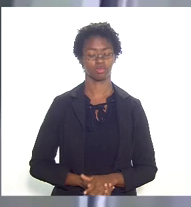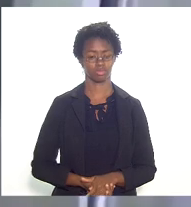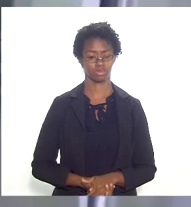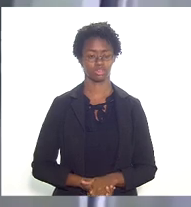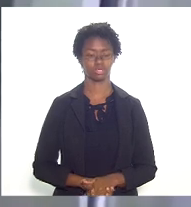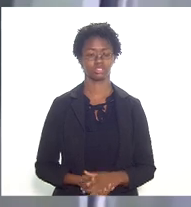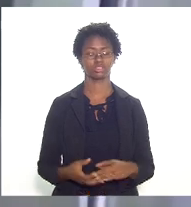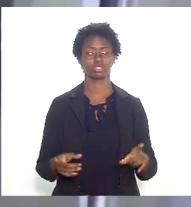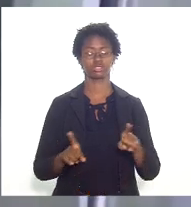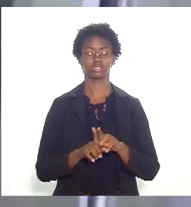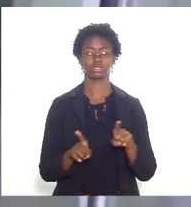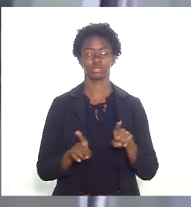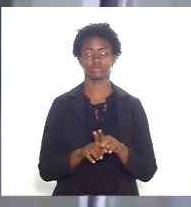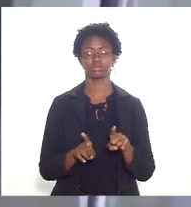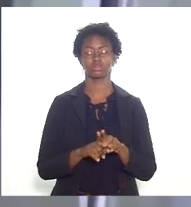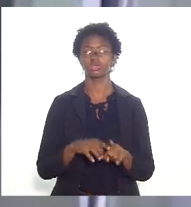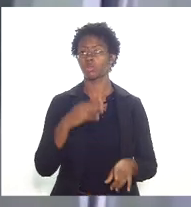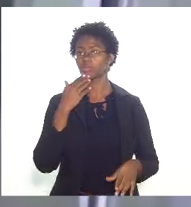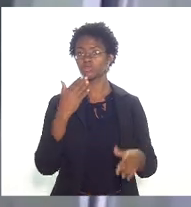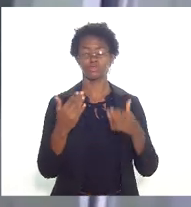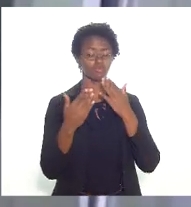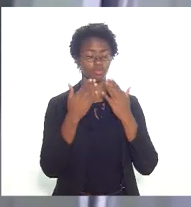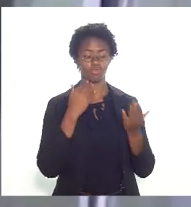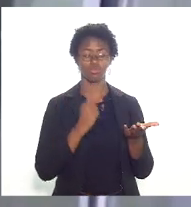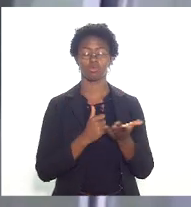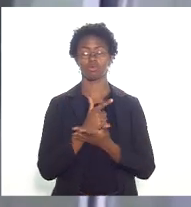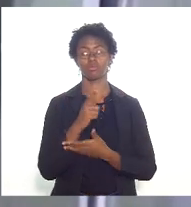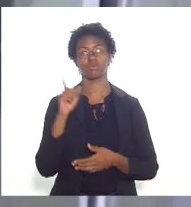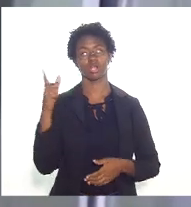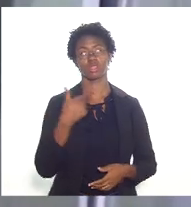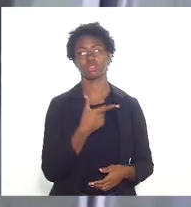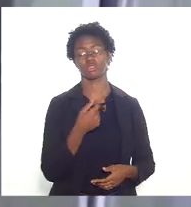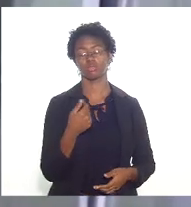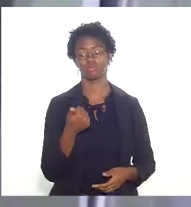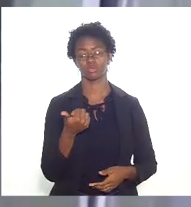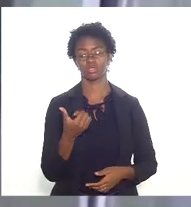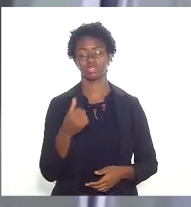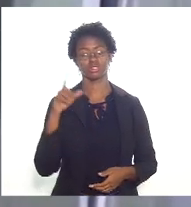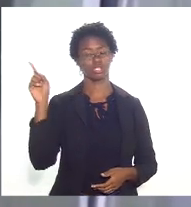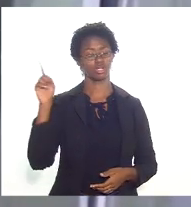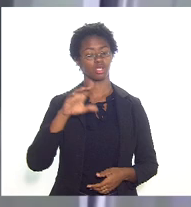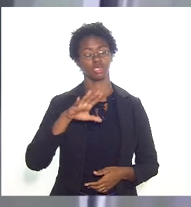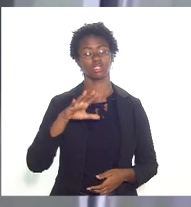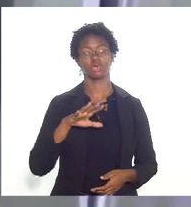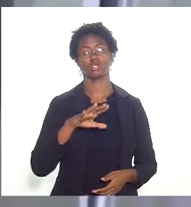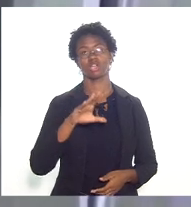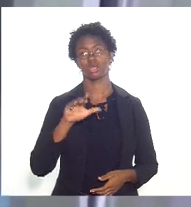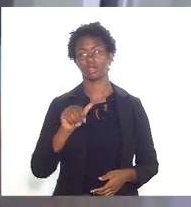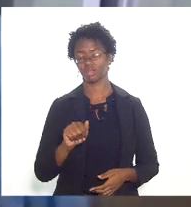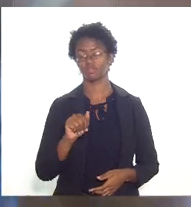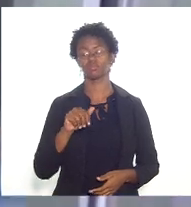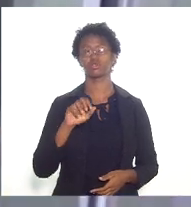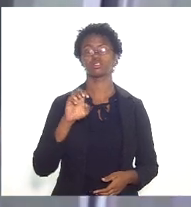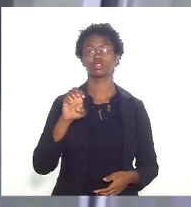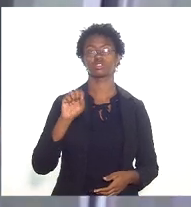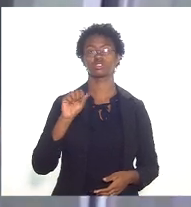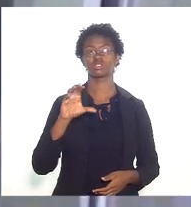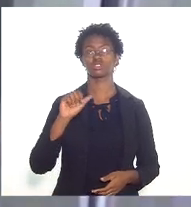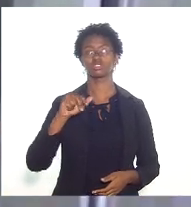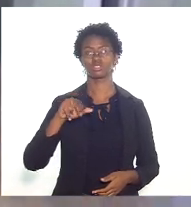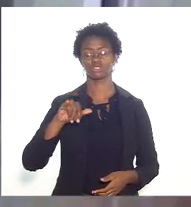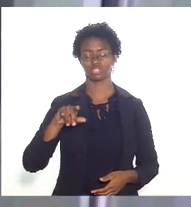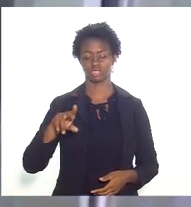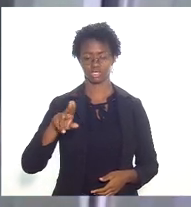encomendas feitas vem sendo feitas desde 2016 na Ásia ela na Escandinávia no setor naval